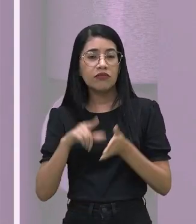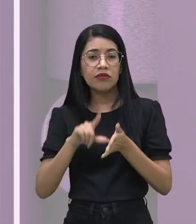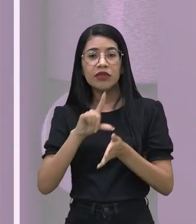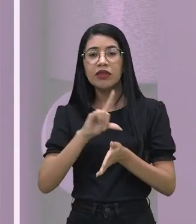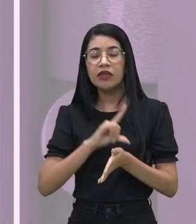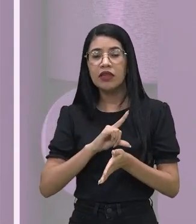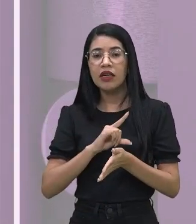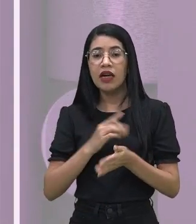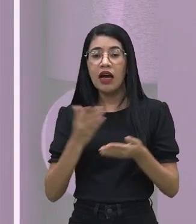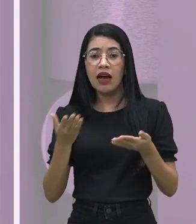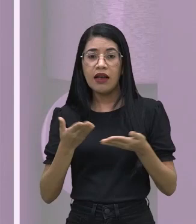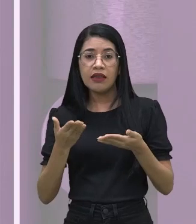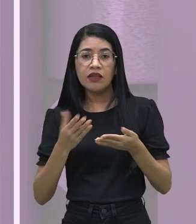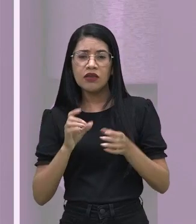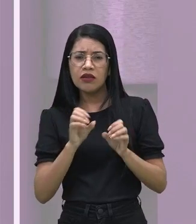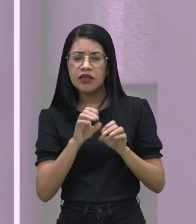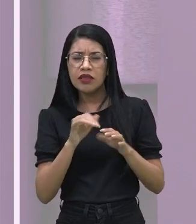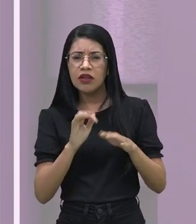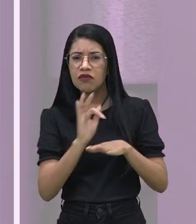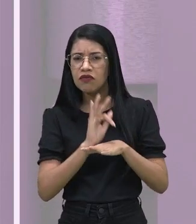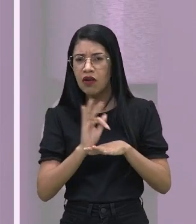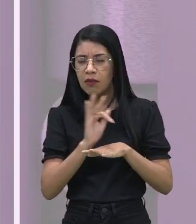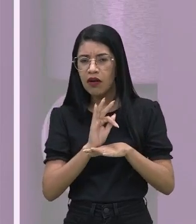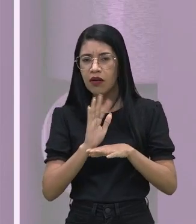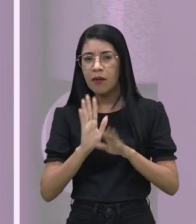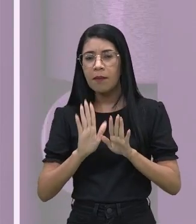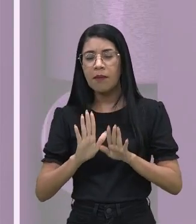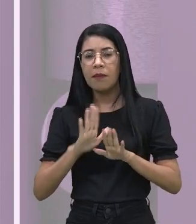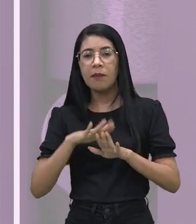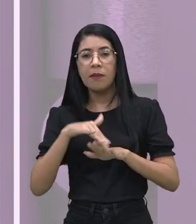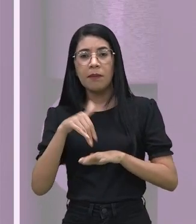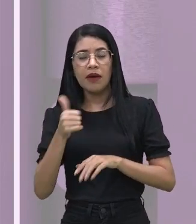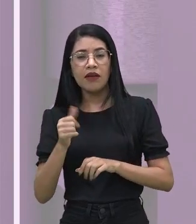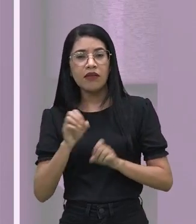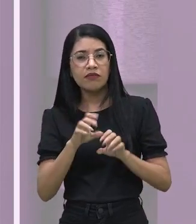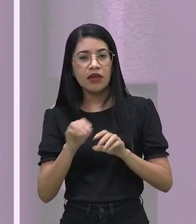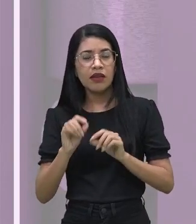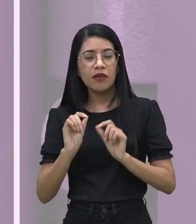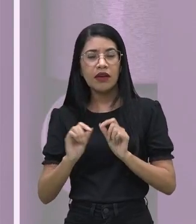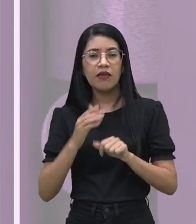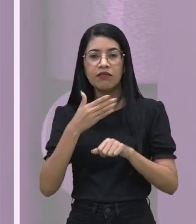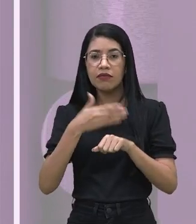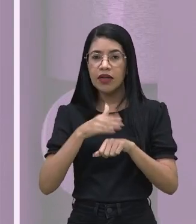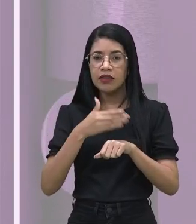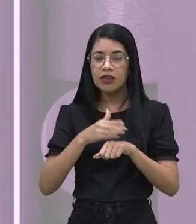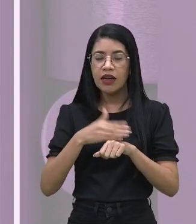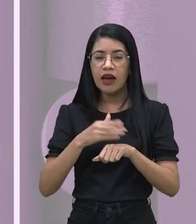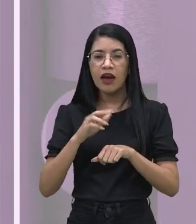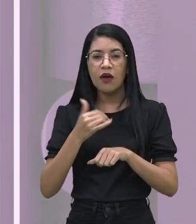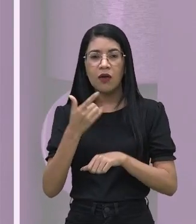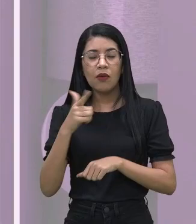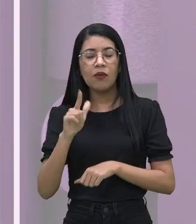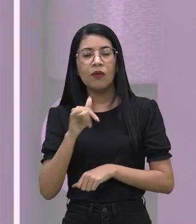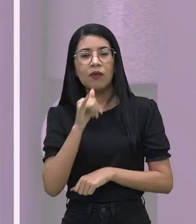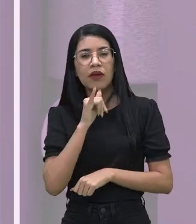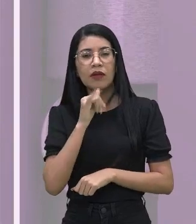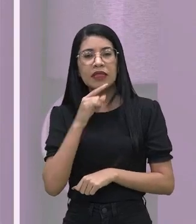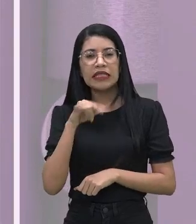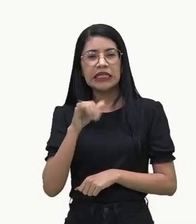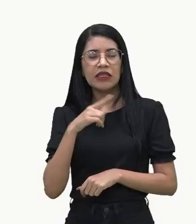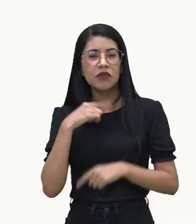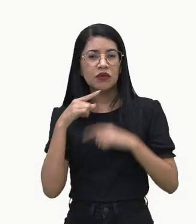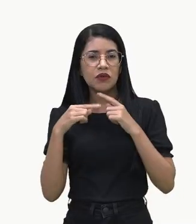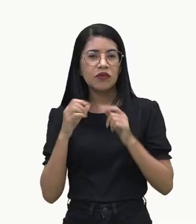é a formalização. Mas para ficar melhor aí trabalhado, vamos fazer mais exemplos aí para quem tem dúvida poder